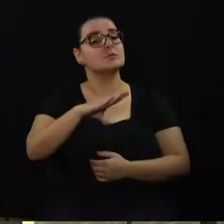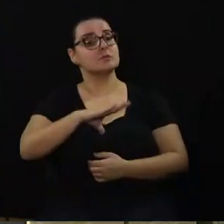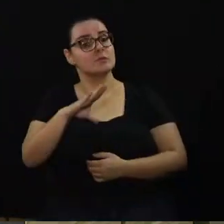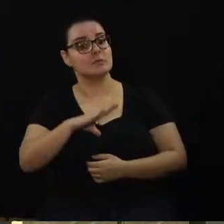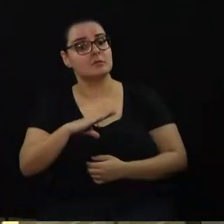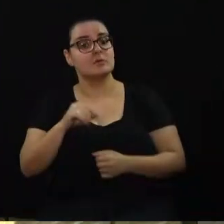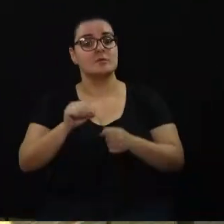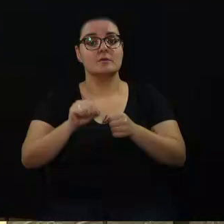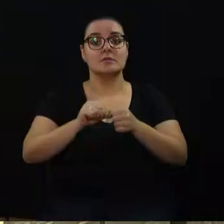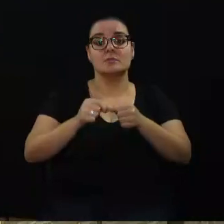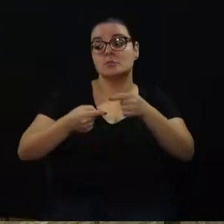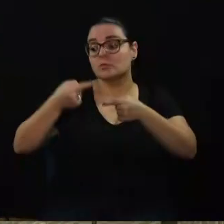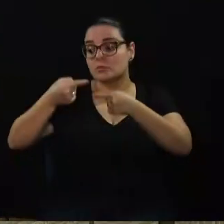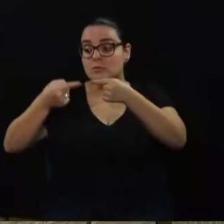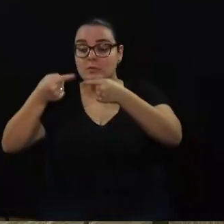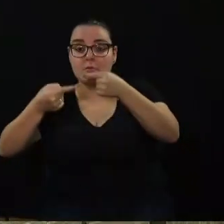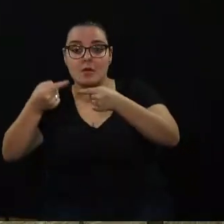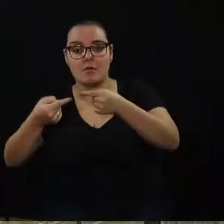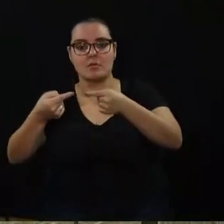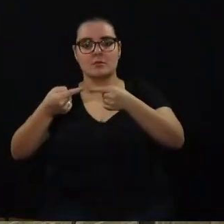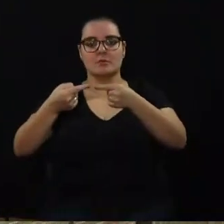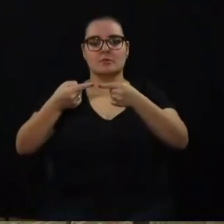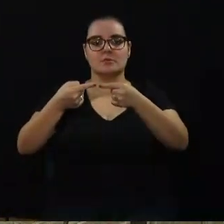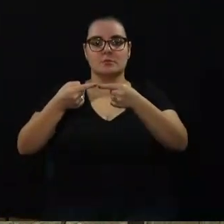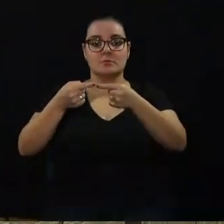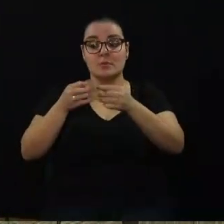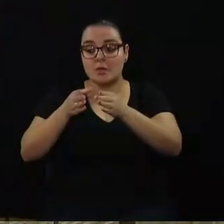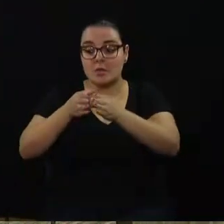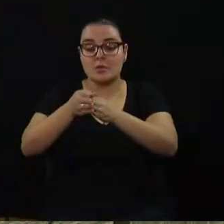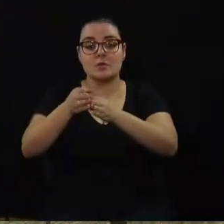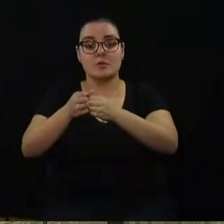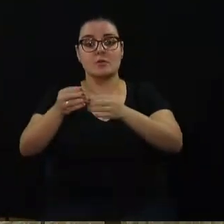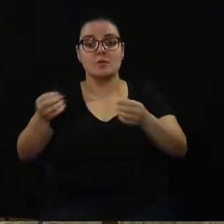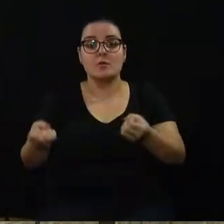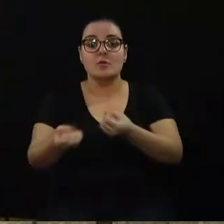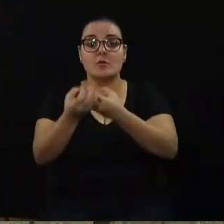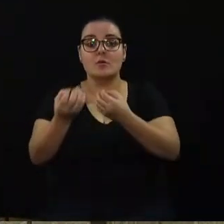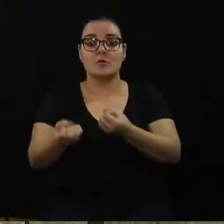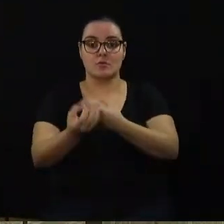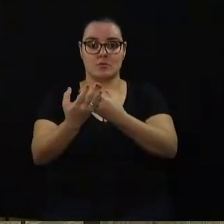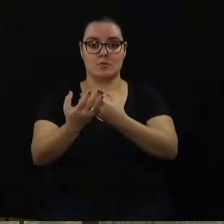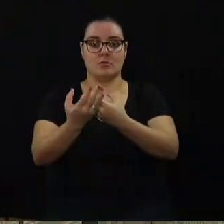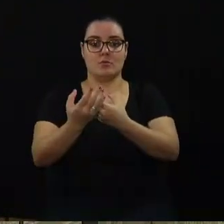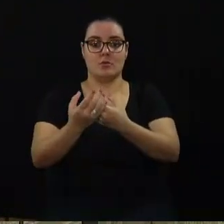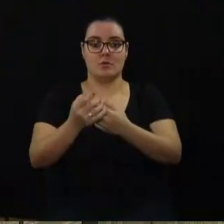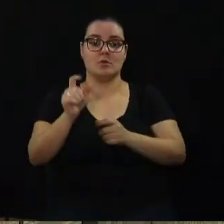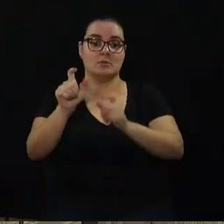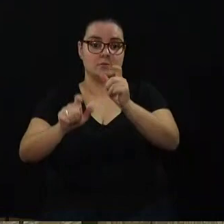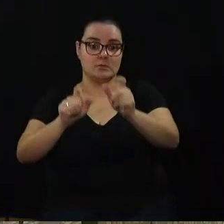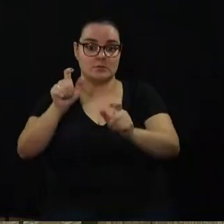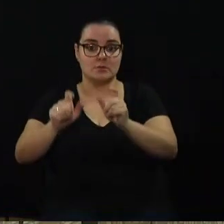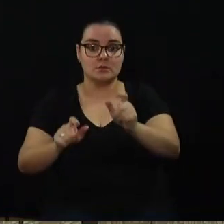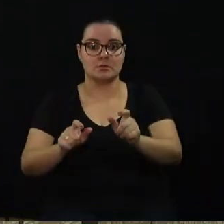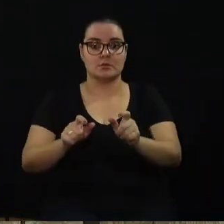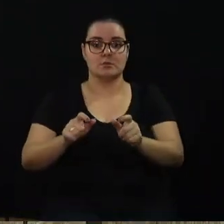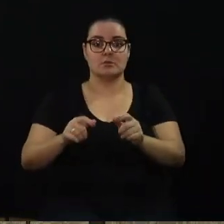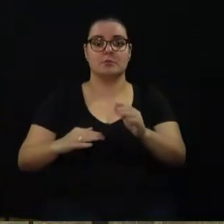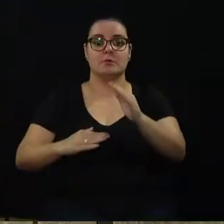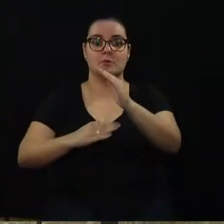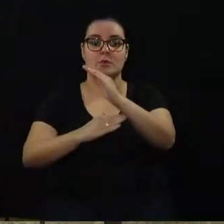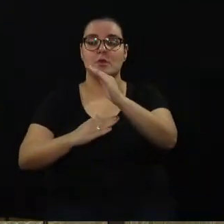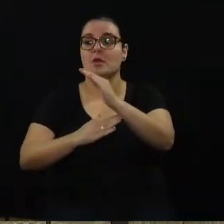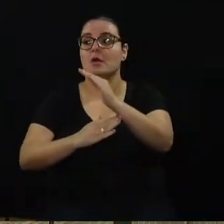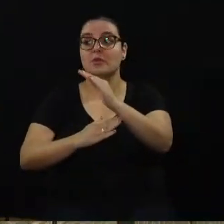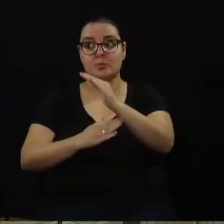esse debate aqui principalmente para instruir a informar muito bem as pessoas então a câmara municipal de campina está